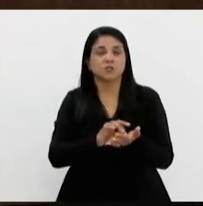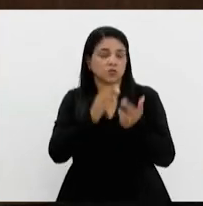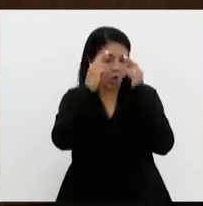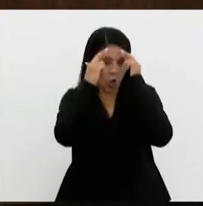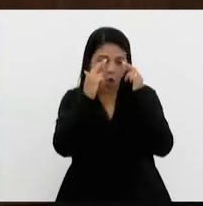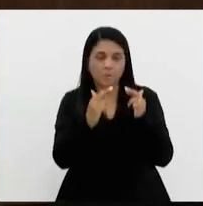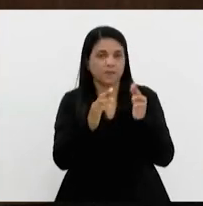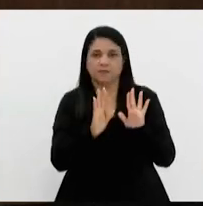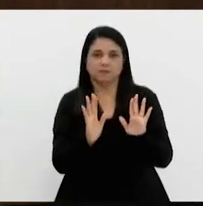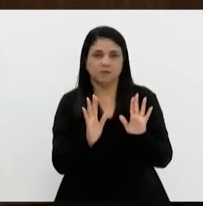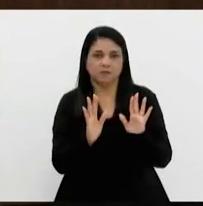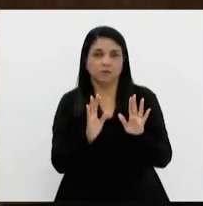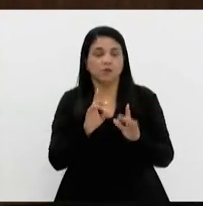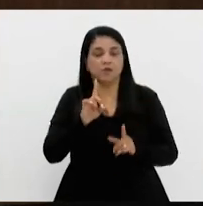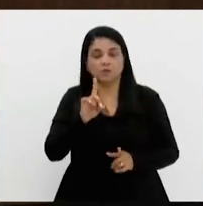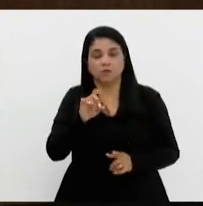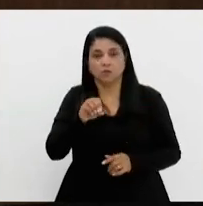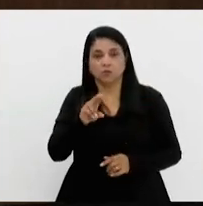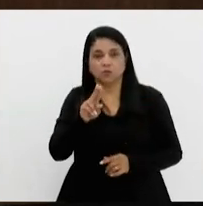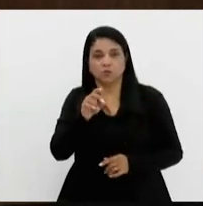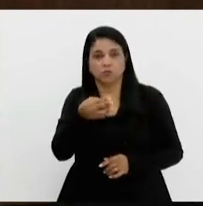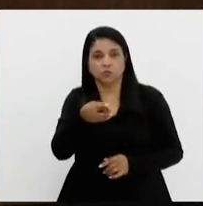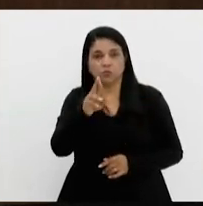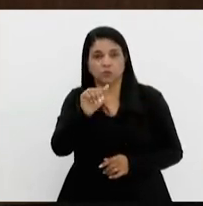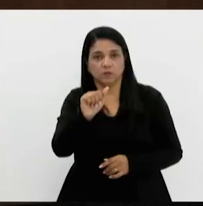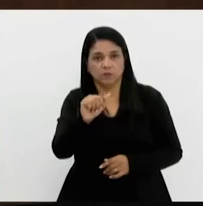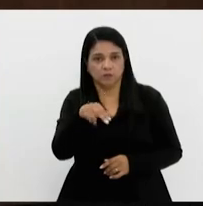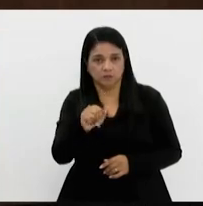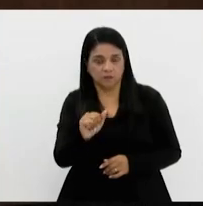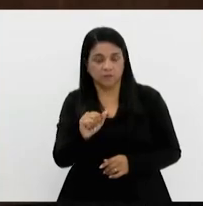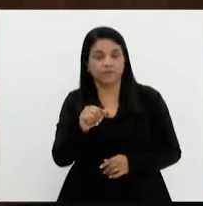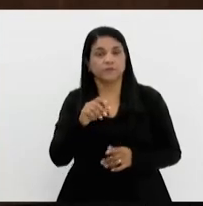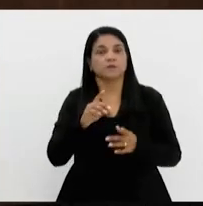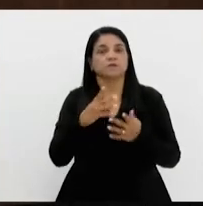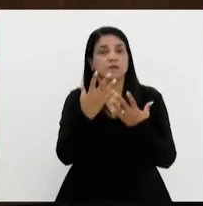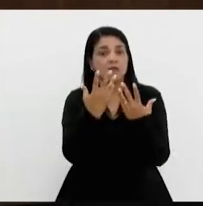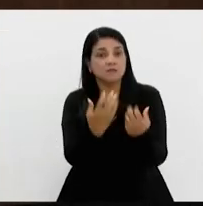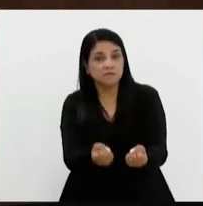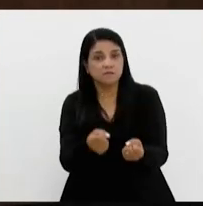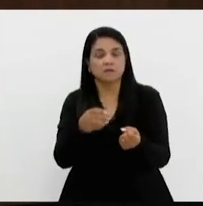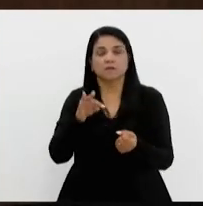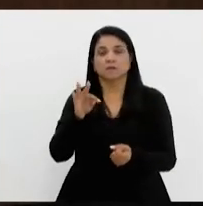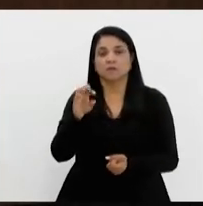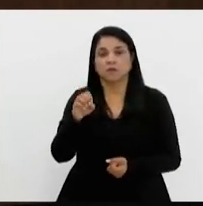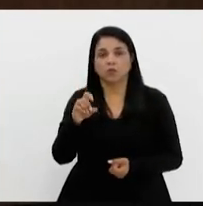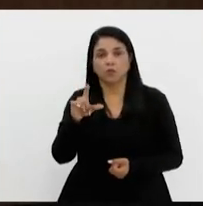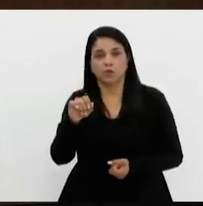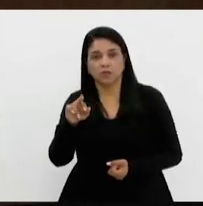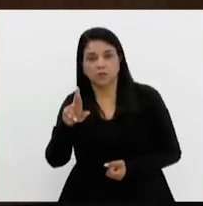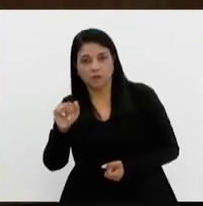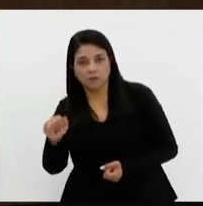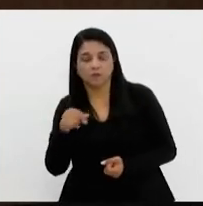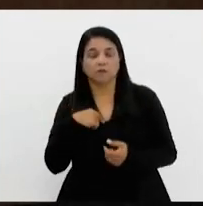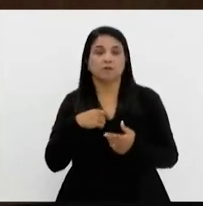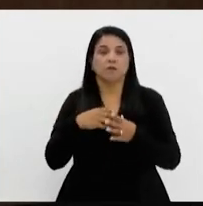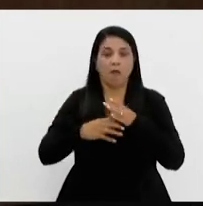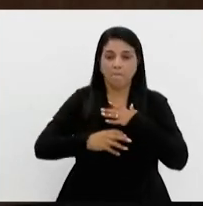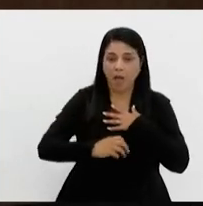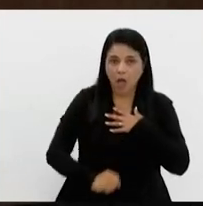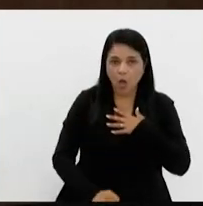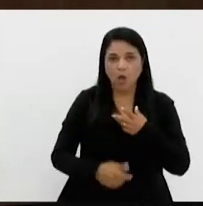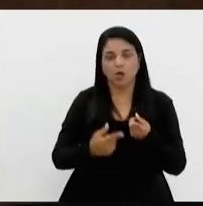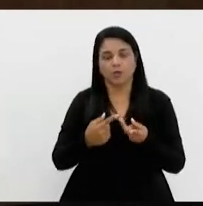desobediência à doutrina da Igreja, quem adere à teologia da libertação, quem pratica o aborto, quem é